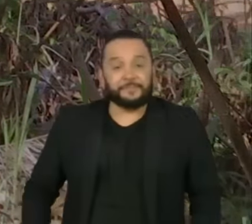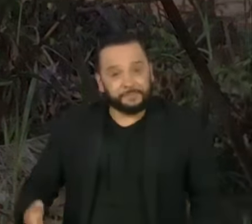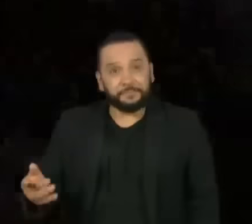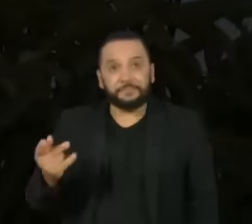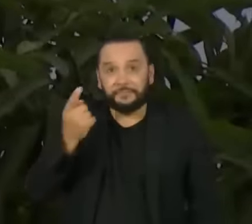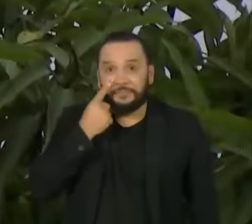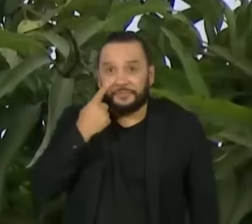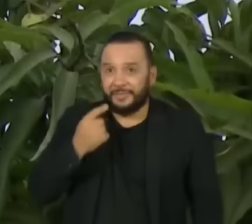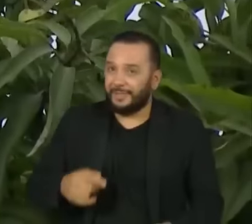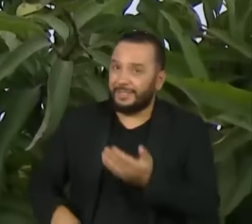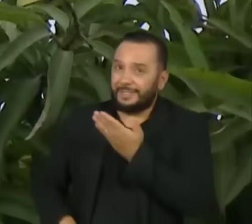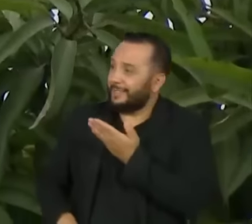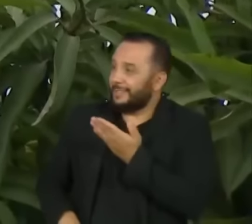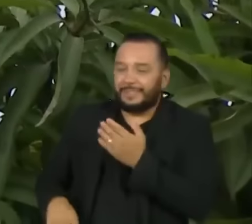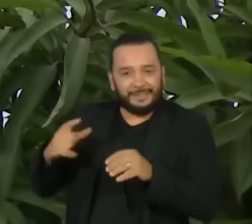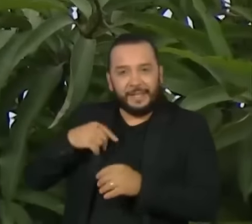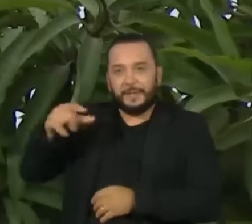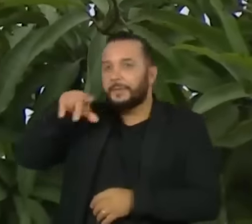do dia.